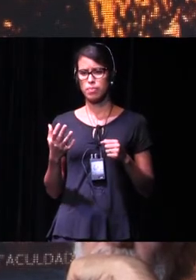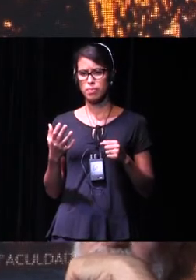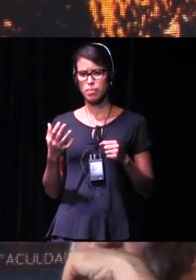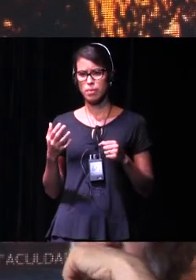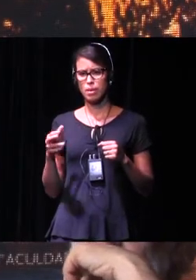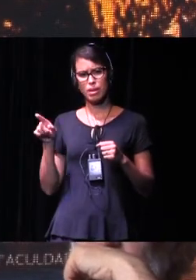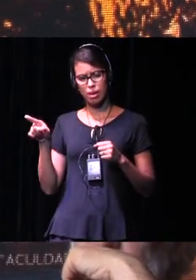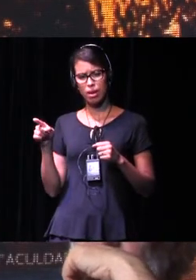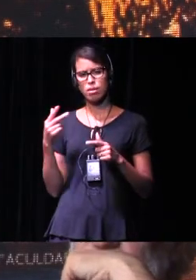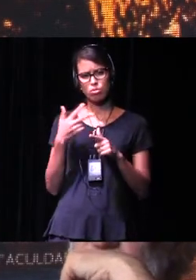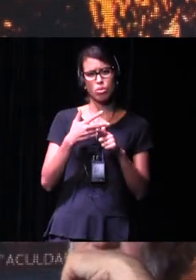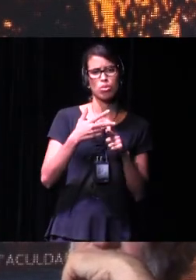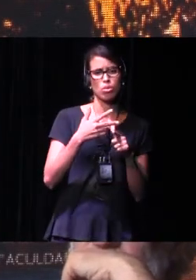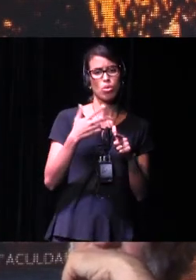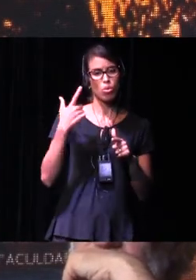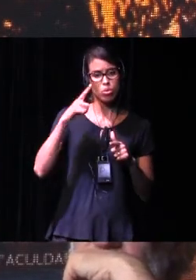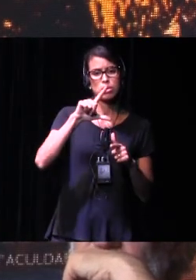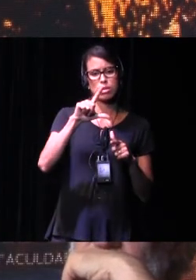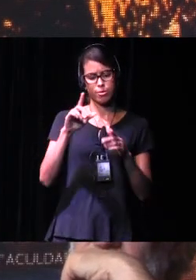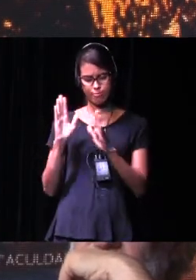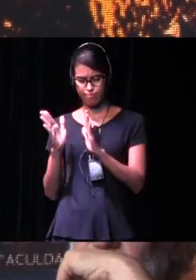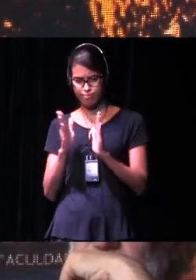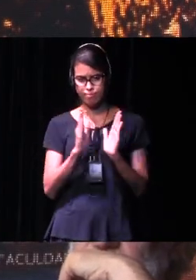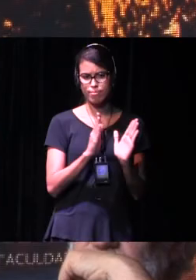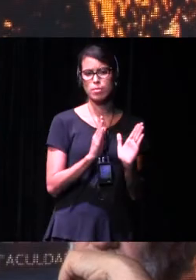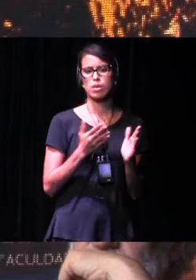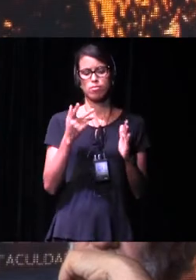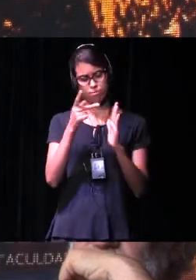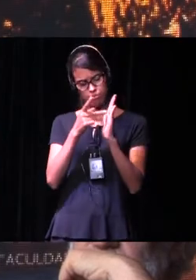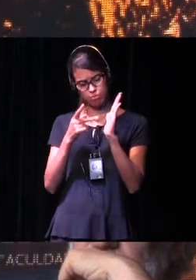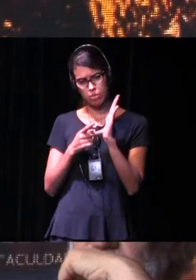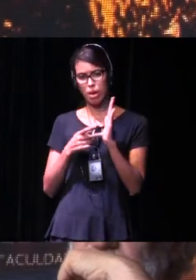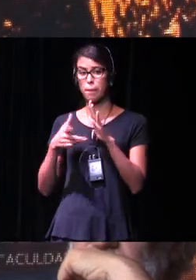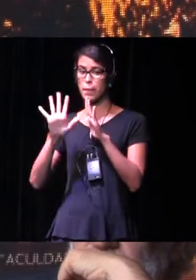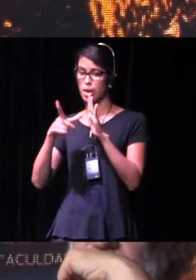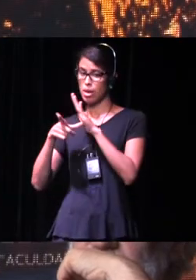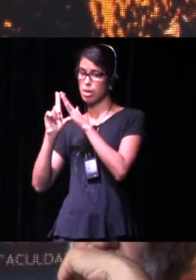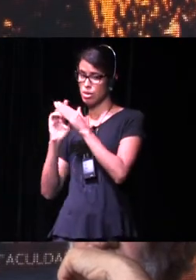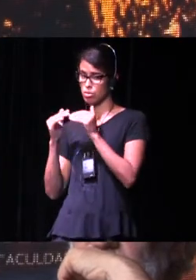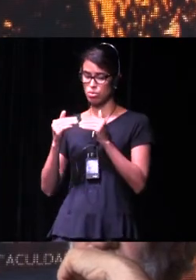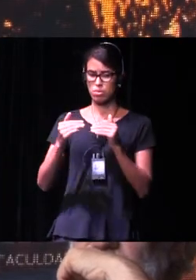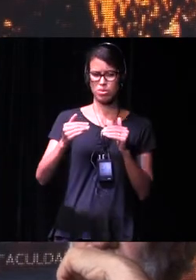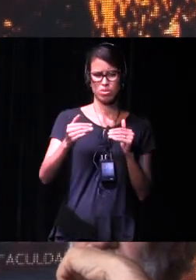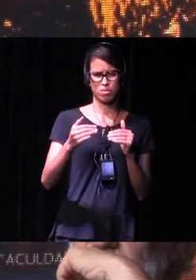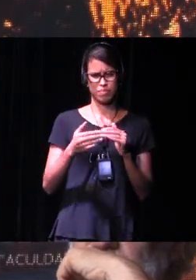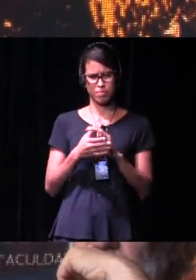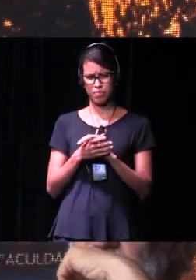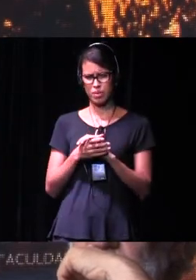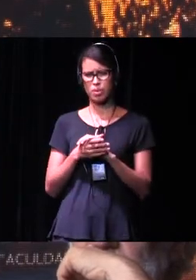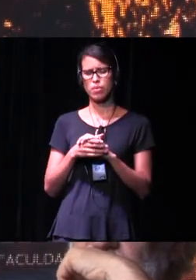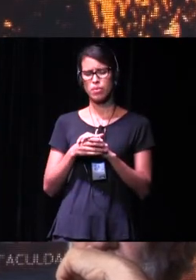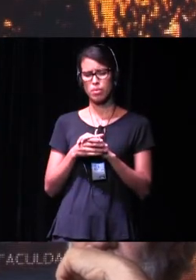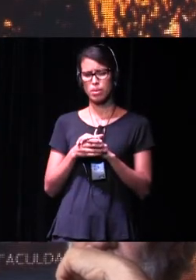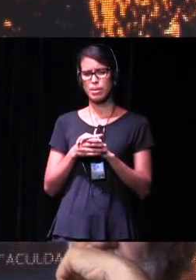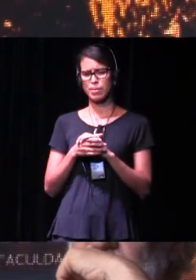tivessem ganhado os concursos de méritos conversassem com a comunidade antes de começar o desenho. Isso foi muito